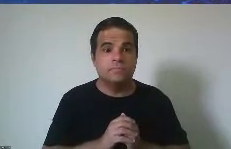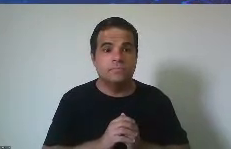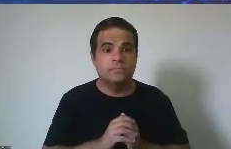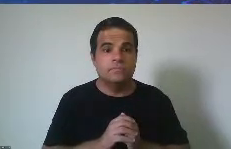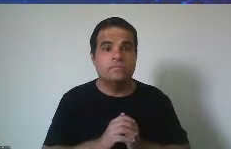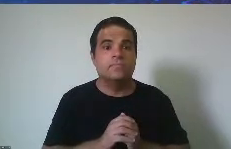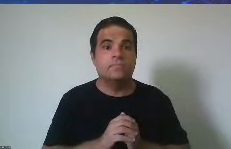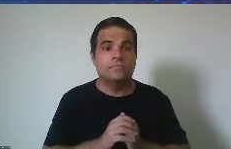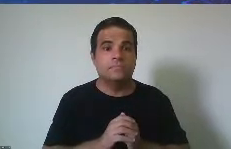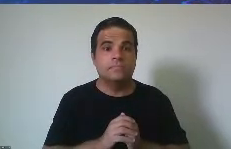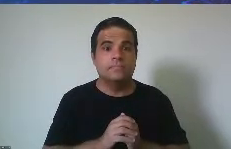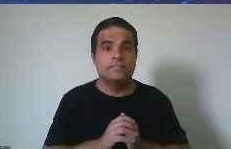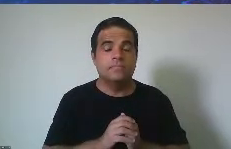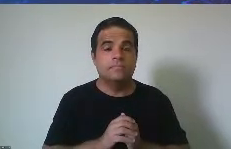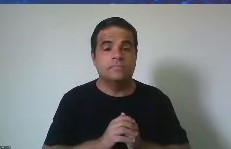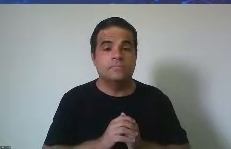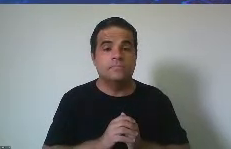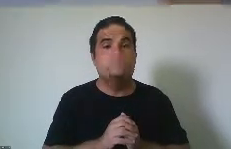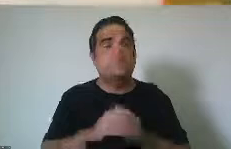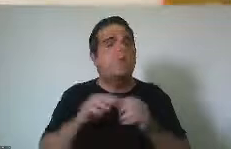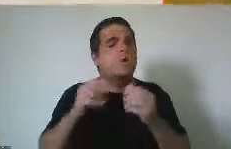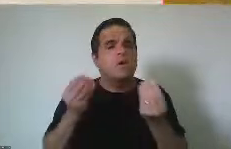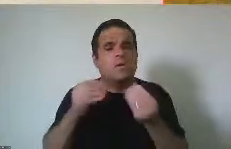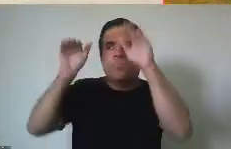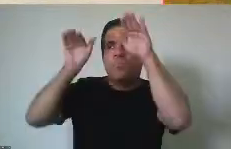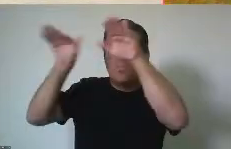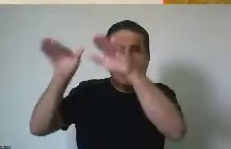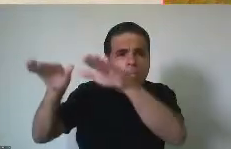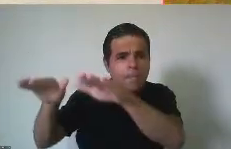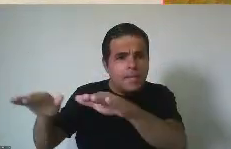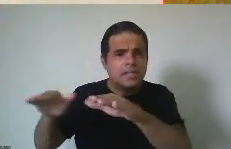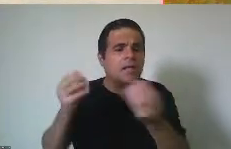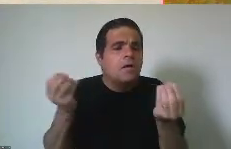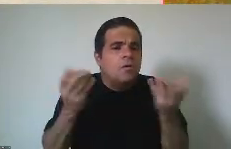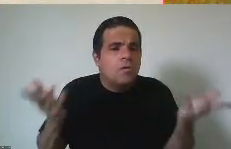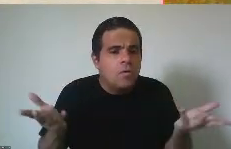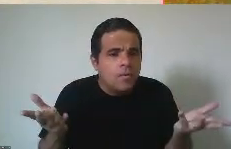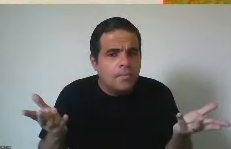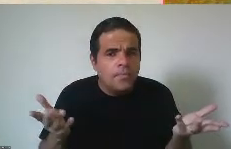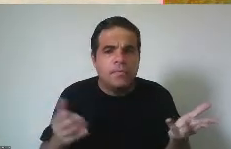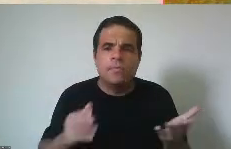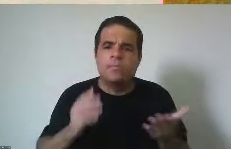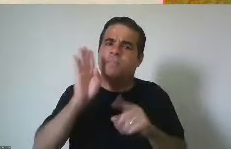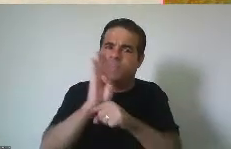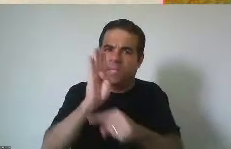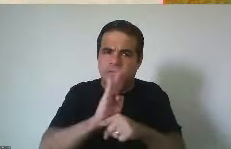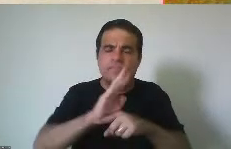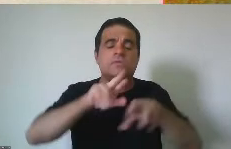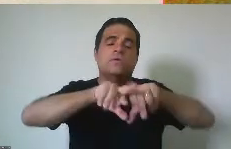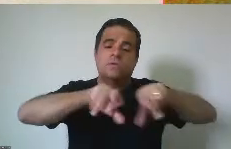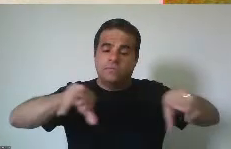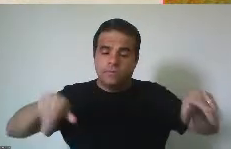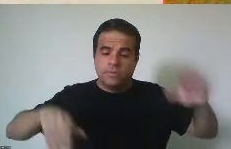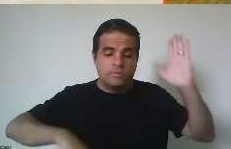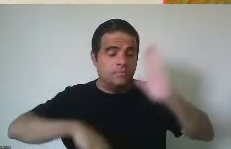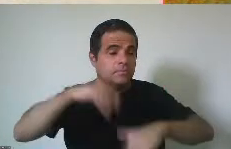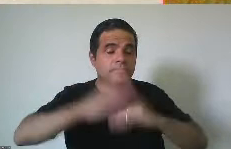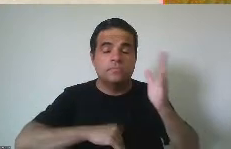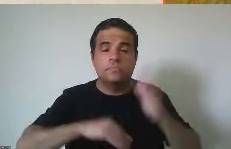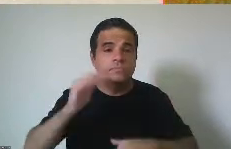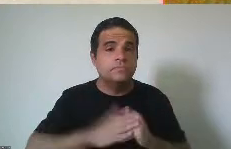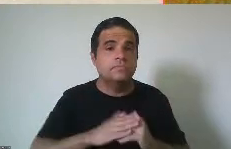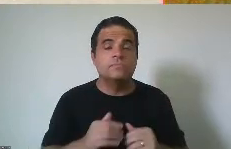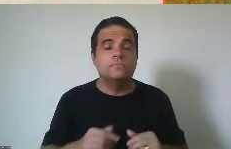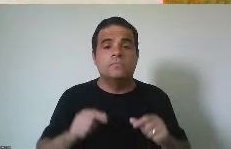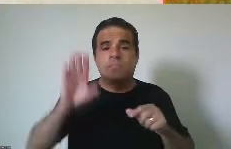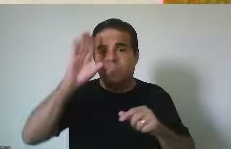agora vamos falar um pouco mais de armazenamento Então os benefícios são inúmeros acho que a principal característica